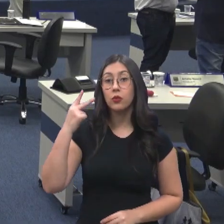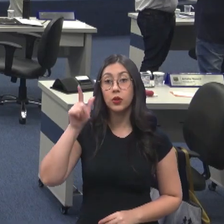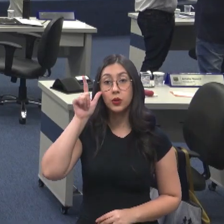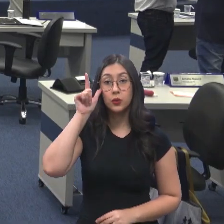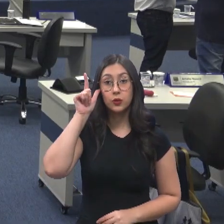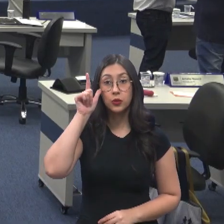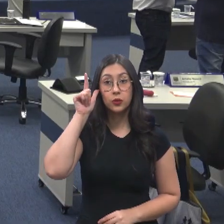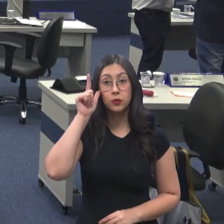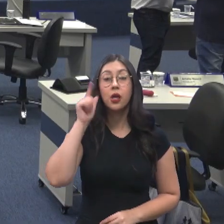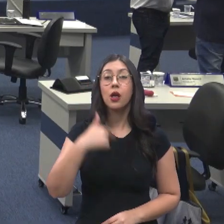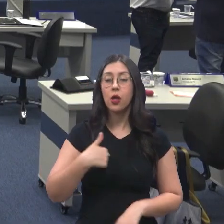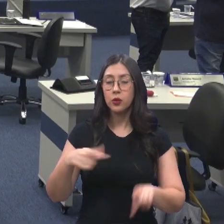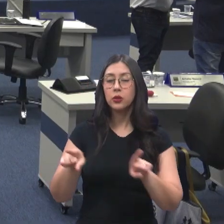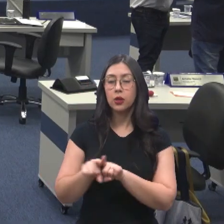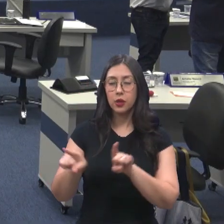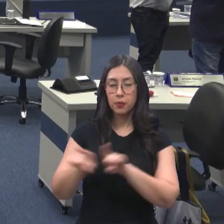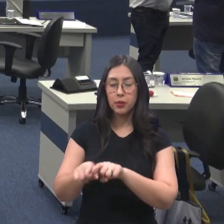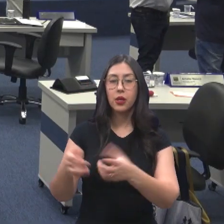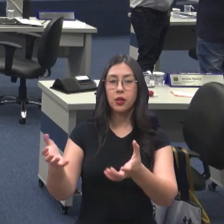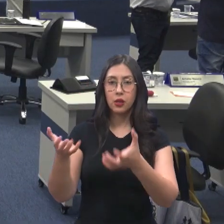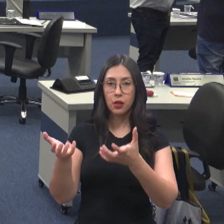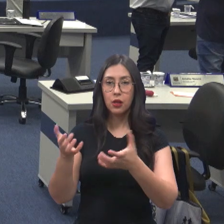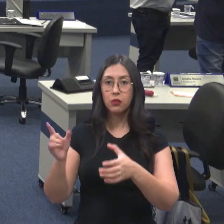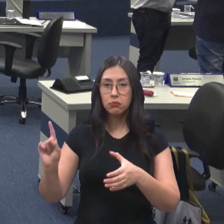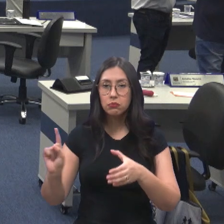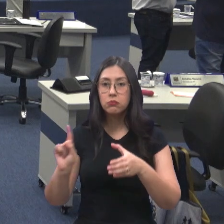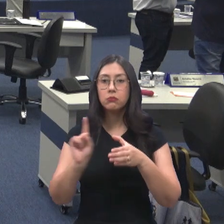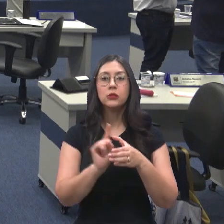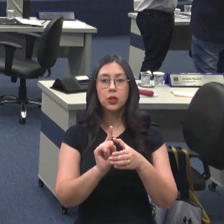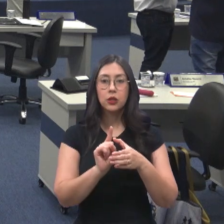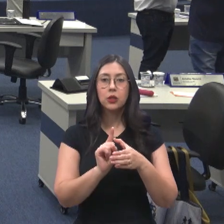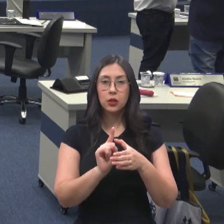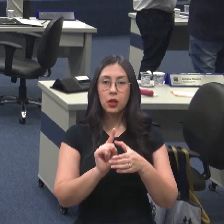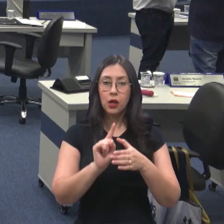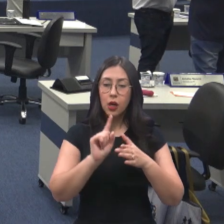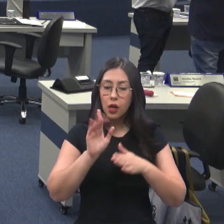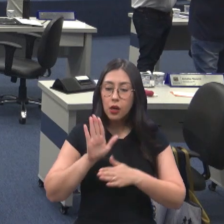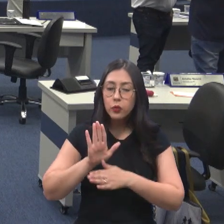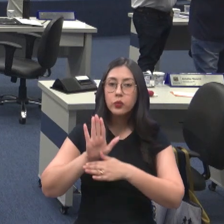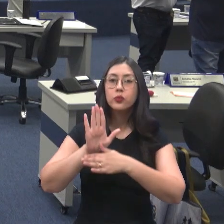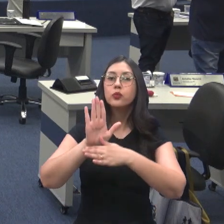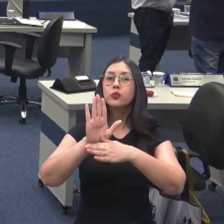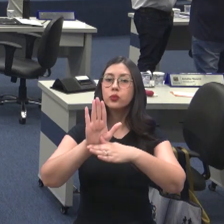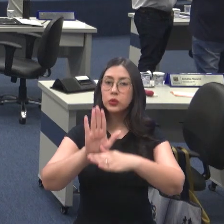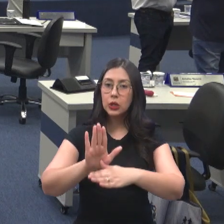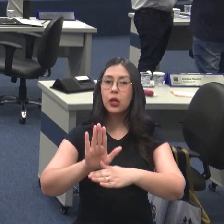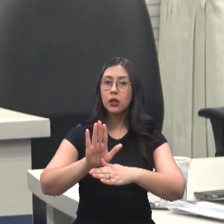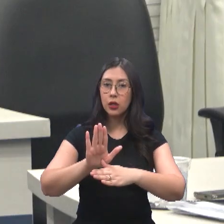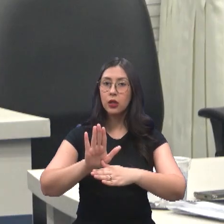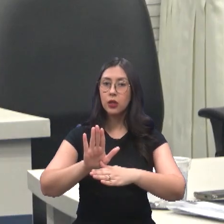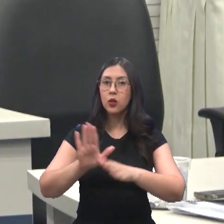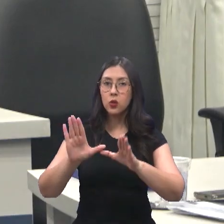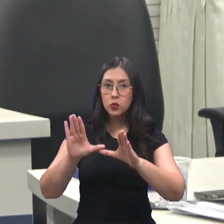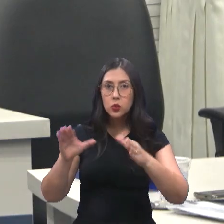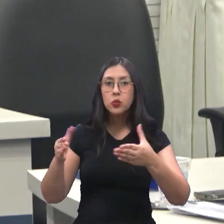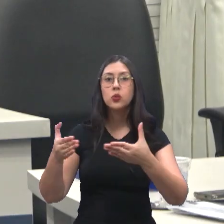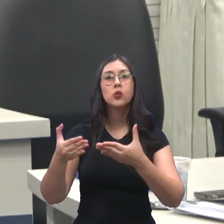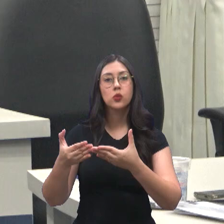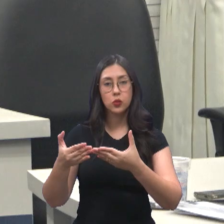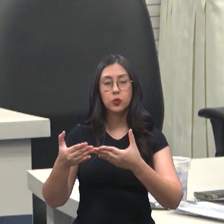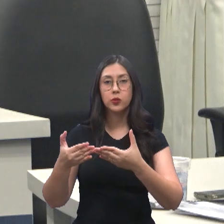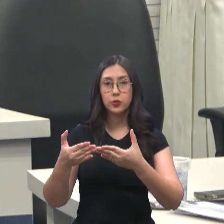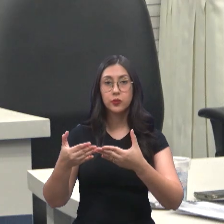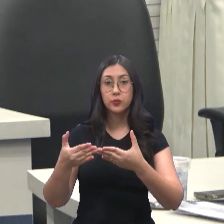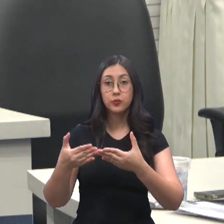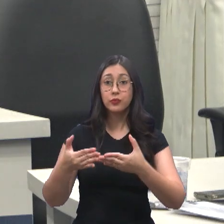Bispo. Também, senhor presidente, me coloco à disposição. Quero também contribuir para essa frente, com essa frente. Eu